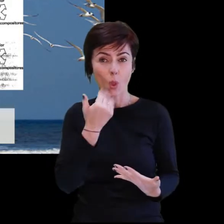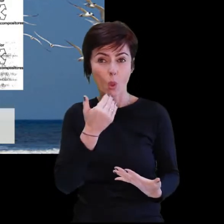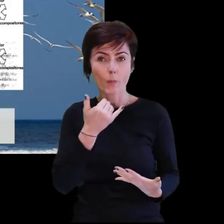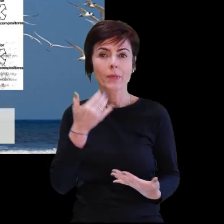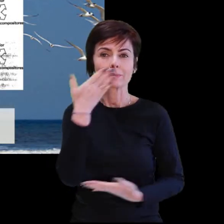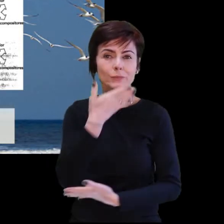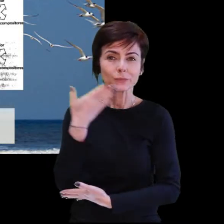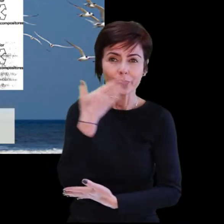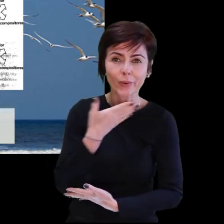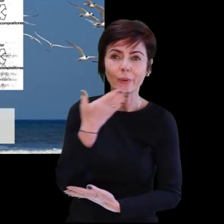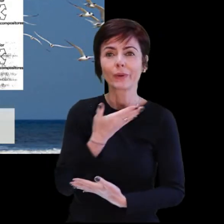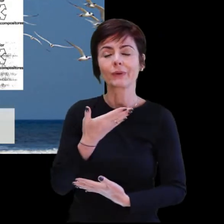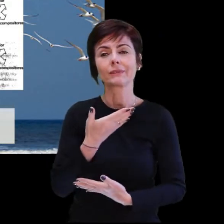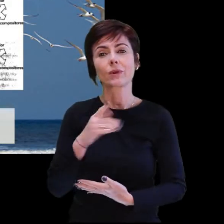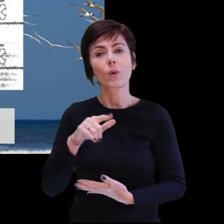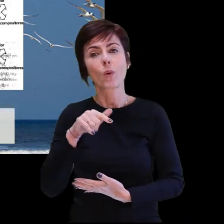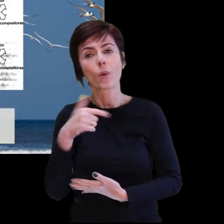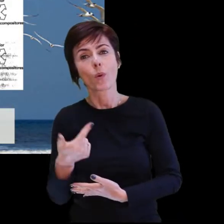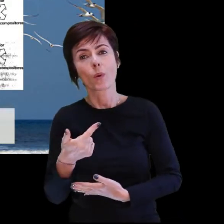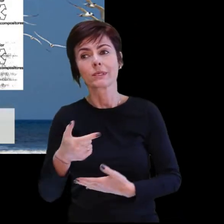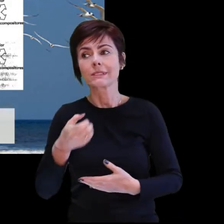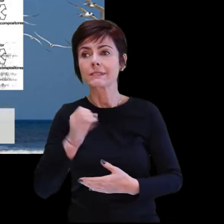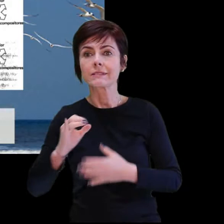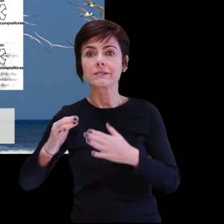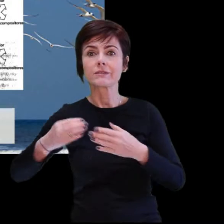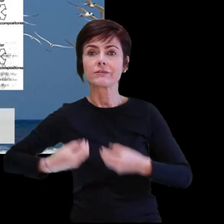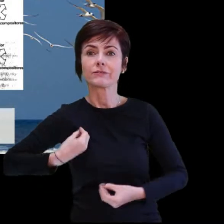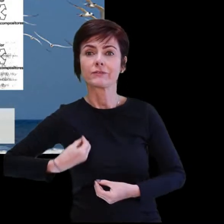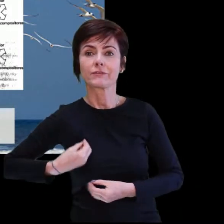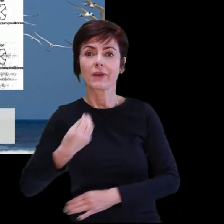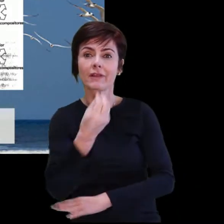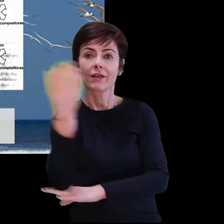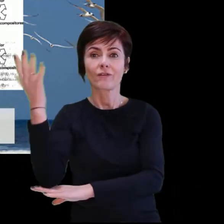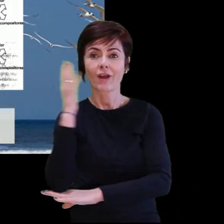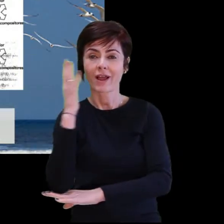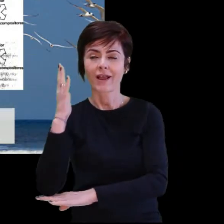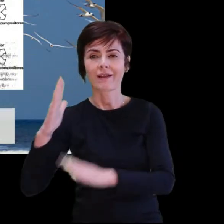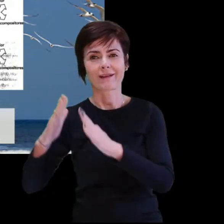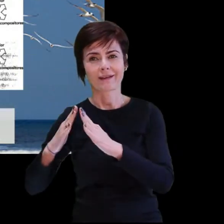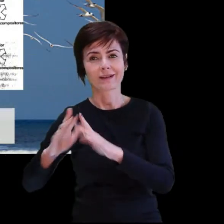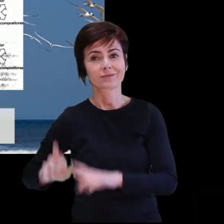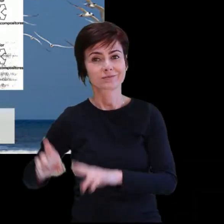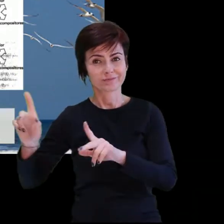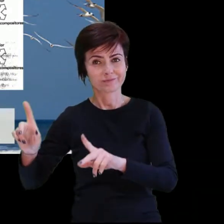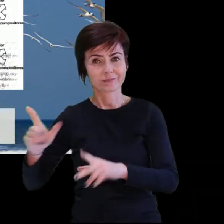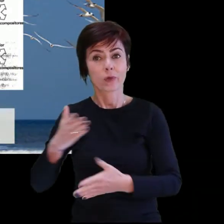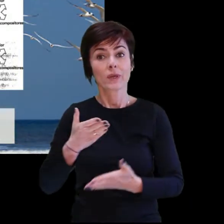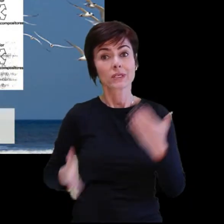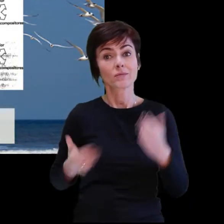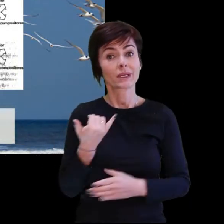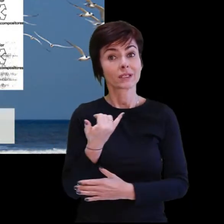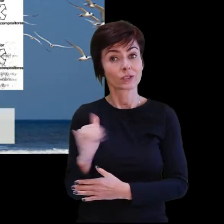A nossa alimentação, por exemplo, tem muito mais açúcares do que teria se nós estivéssemos ainda vivendo na floresta. Mas